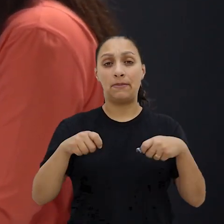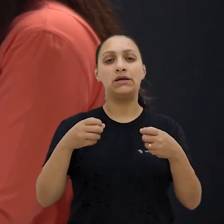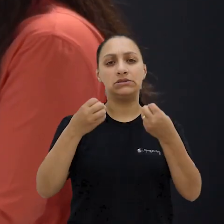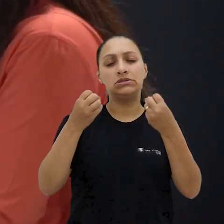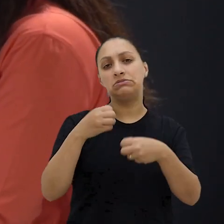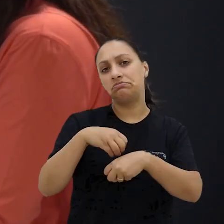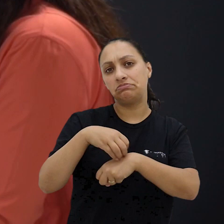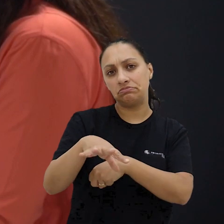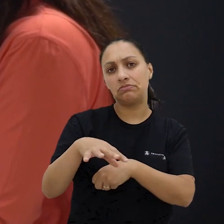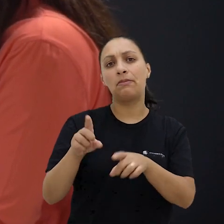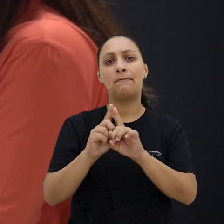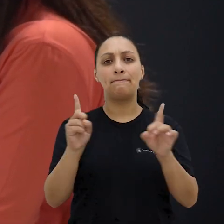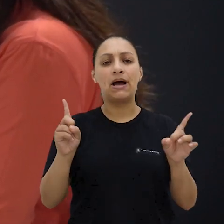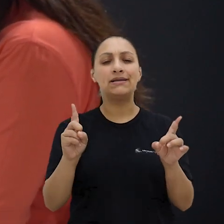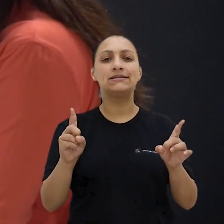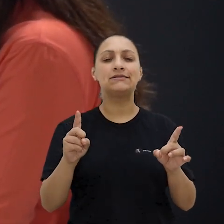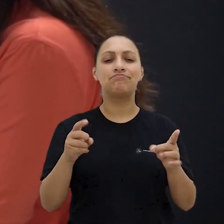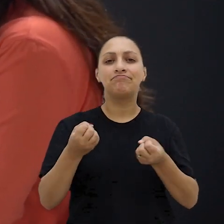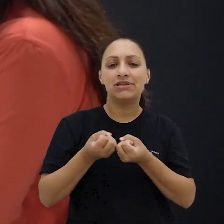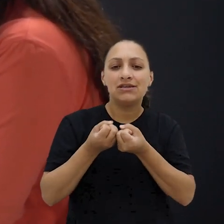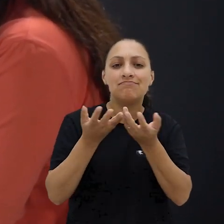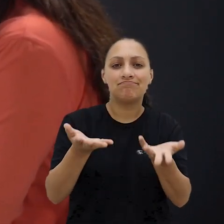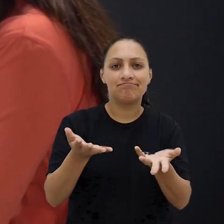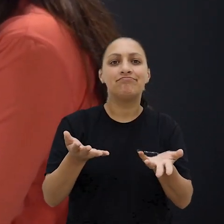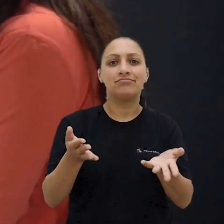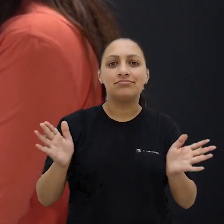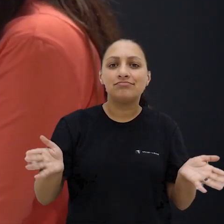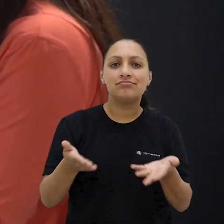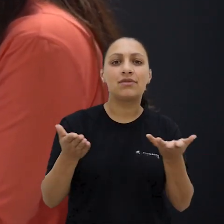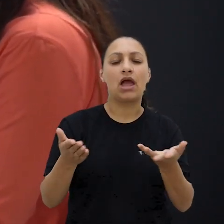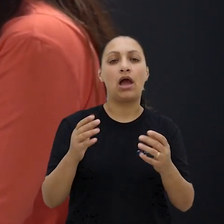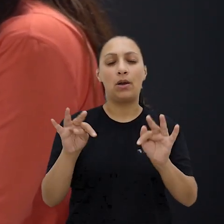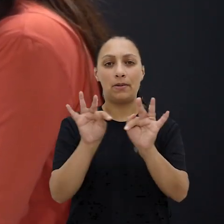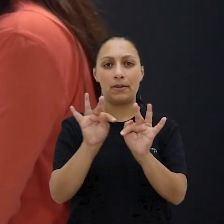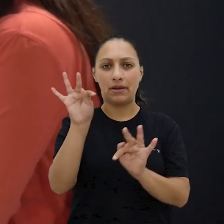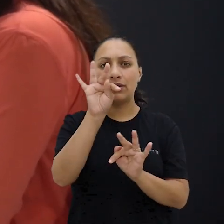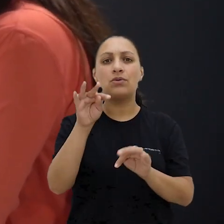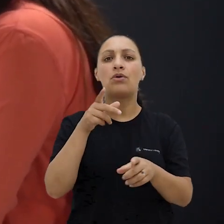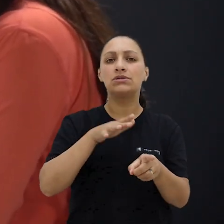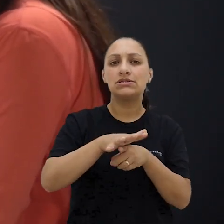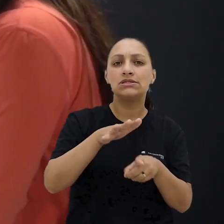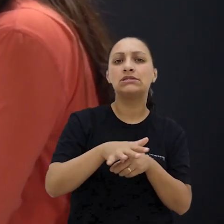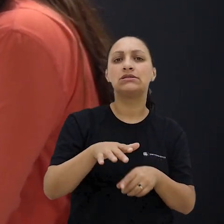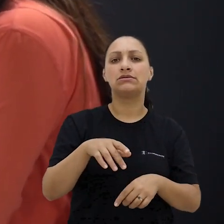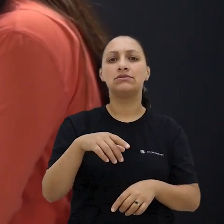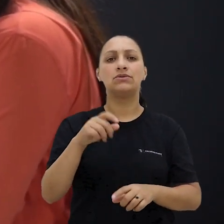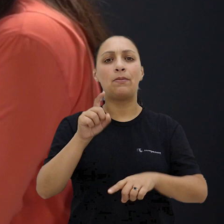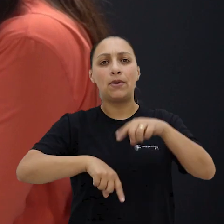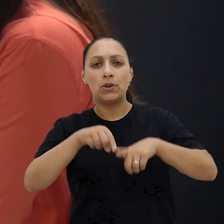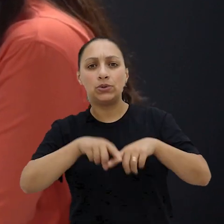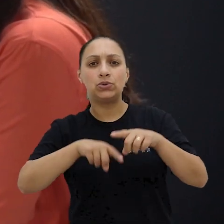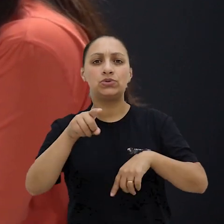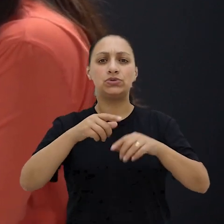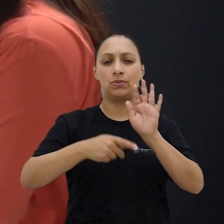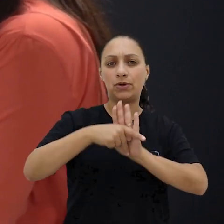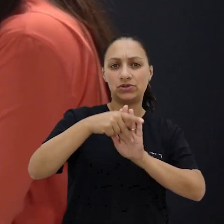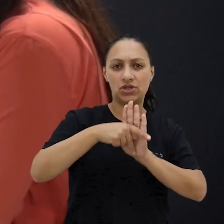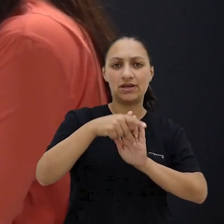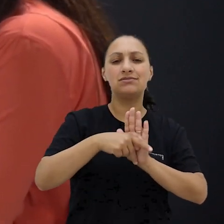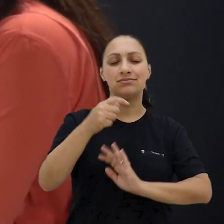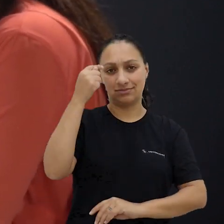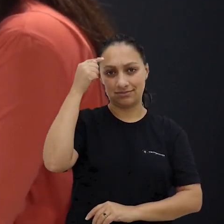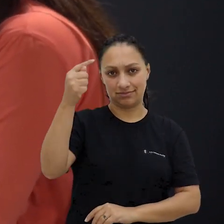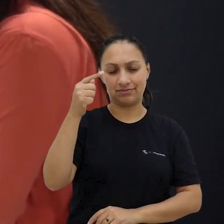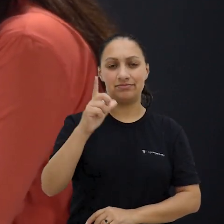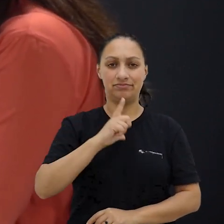citar, mas que alimentam o parque com essa demanda de produtos, de projetos,